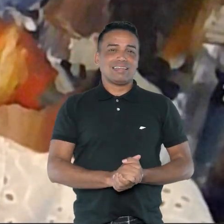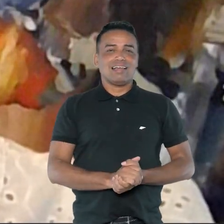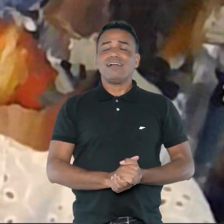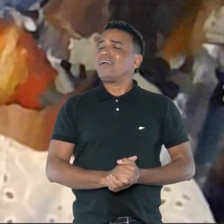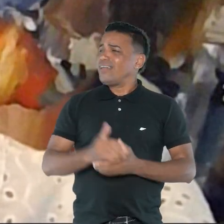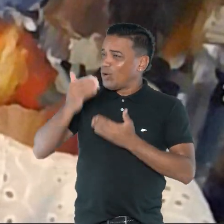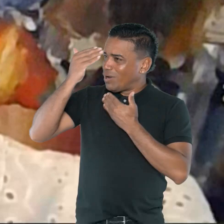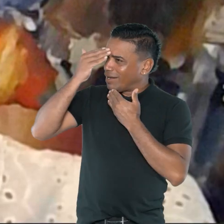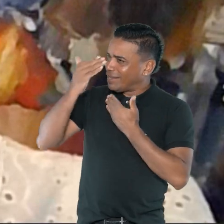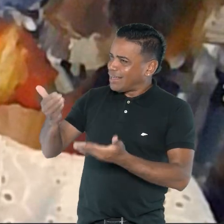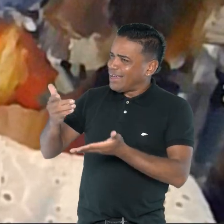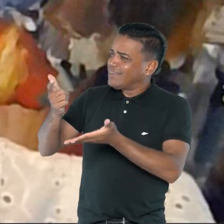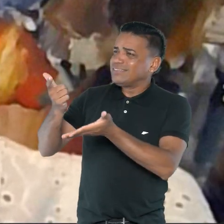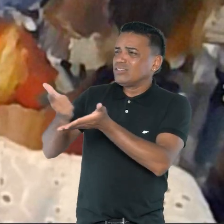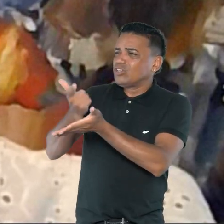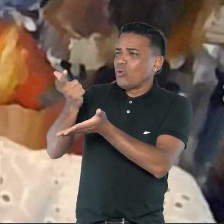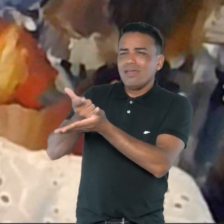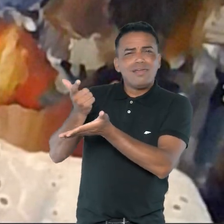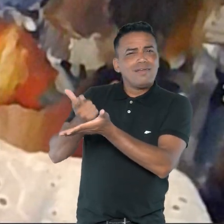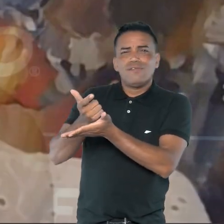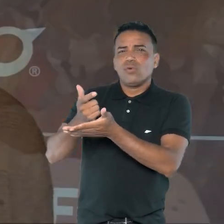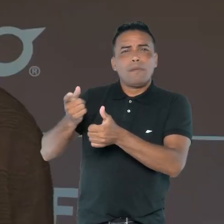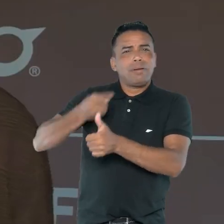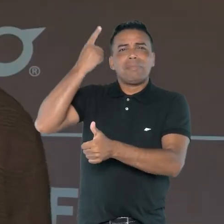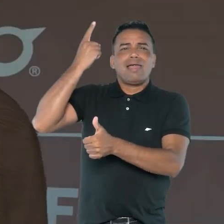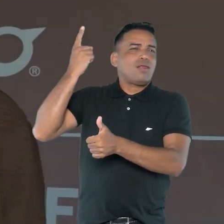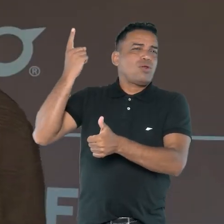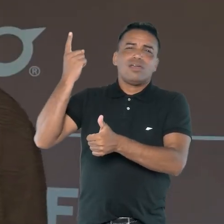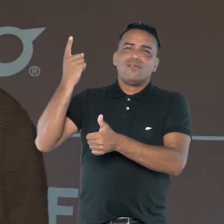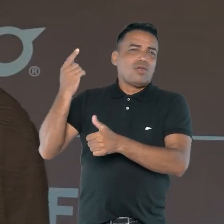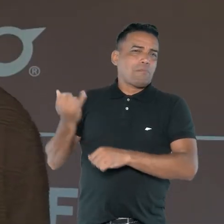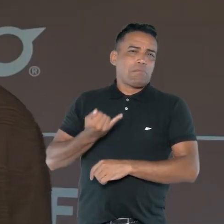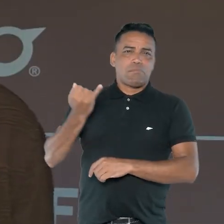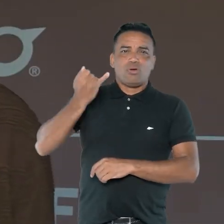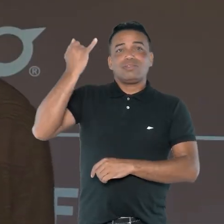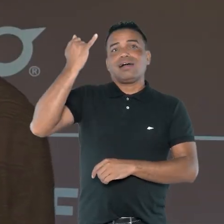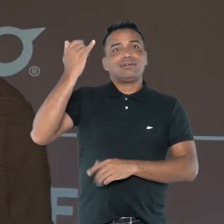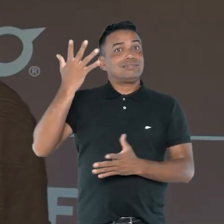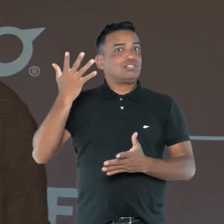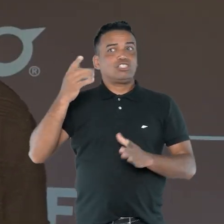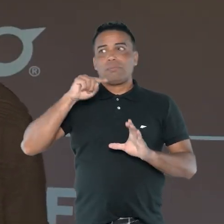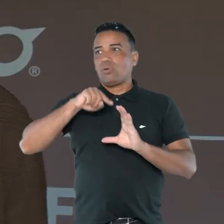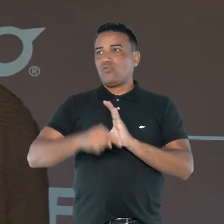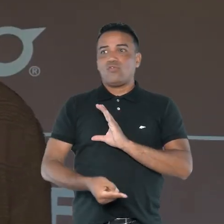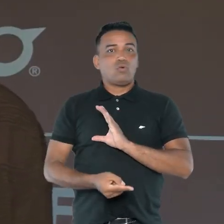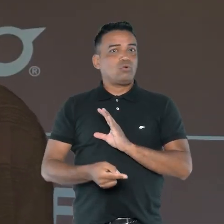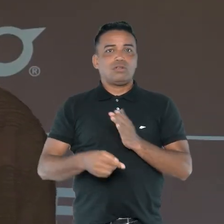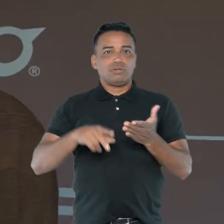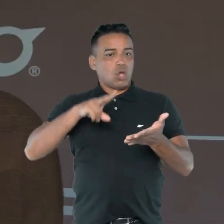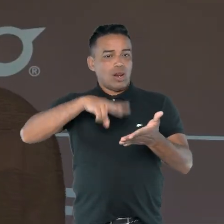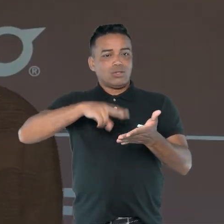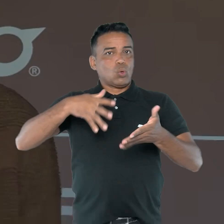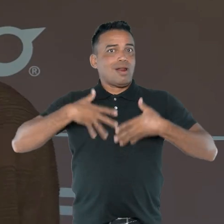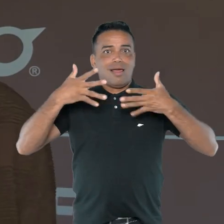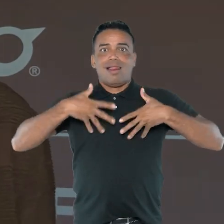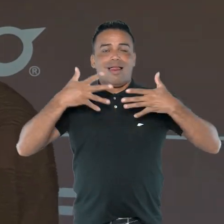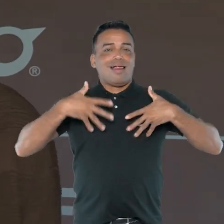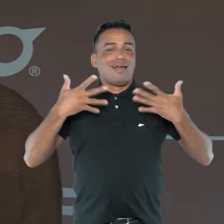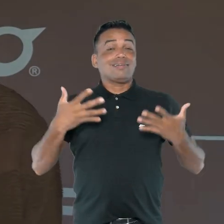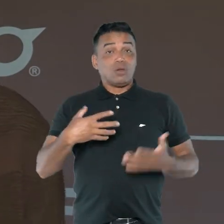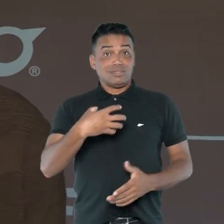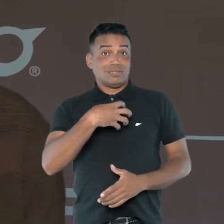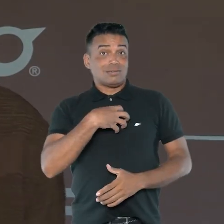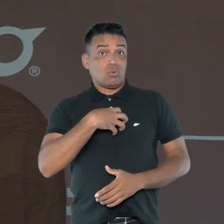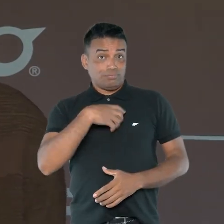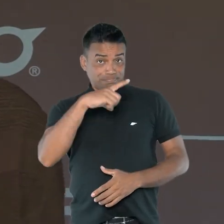depoimento. Obrigada. O seu livro, não sou eu quem agradece, o seu livro de estreia é um livro extremamente relevante, vai para muito além do